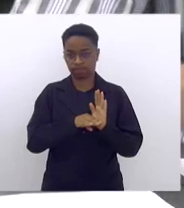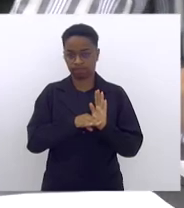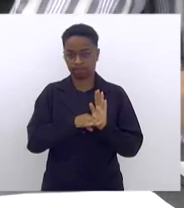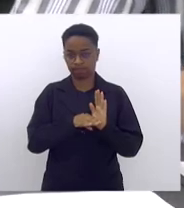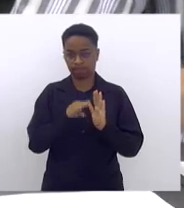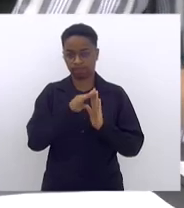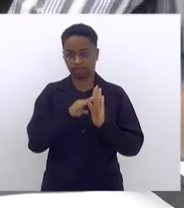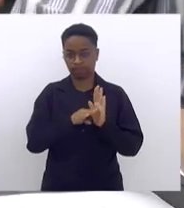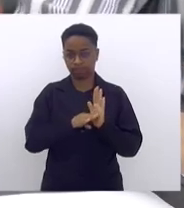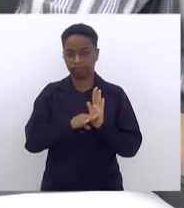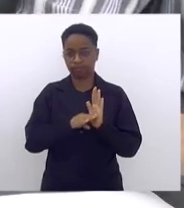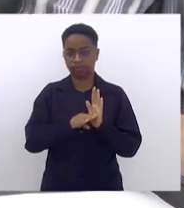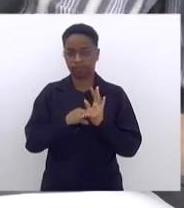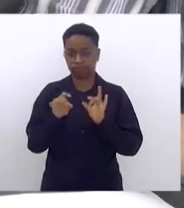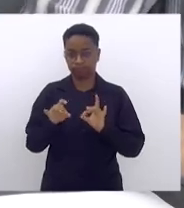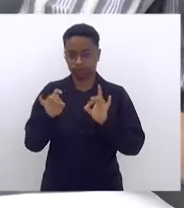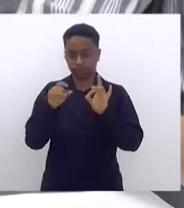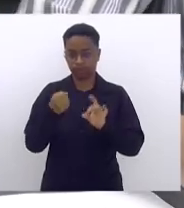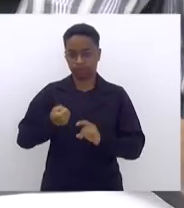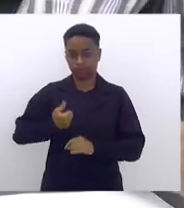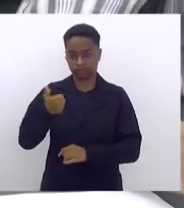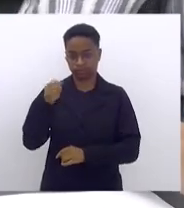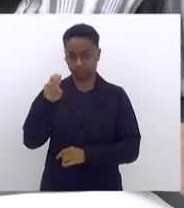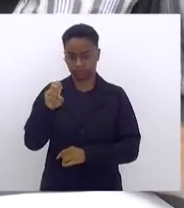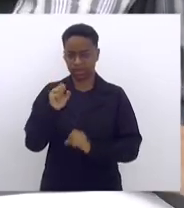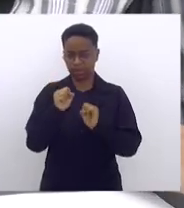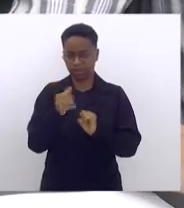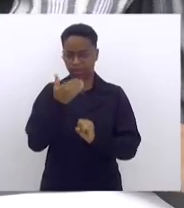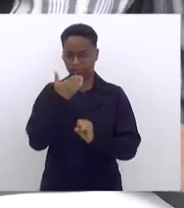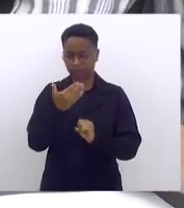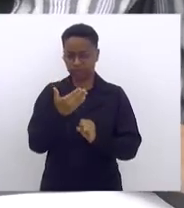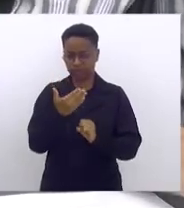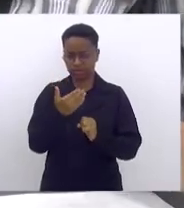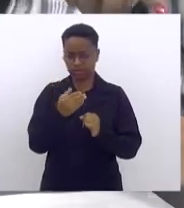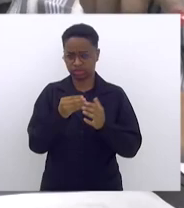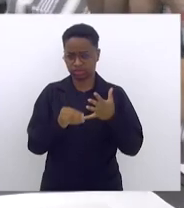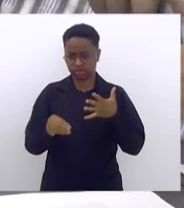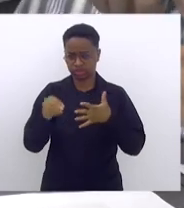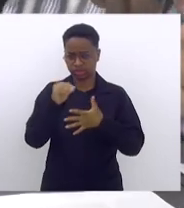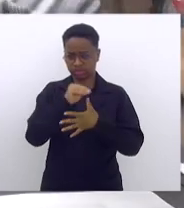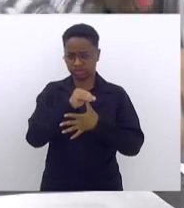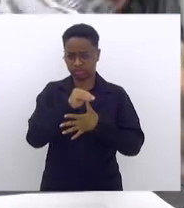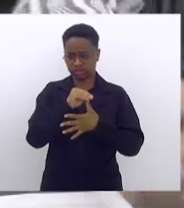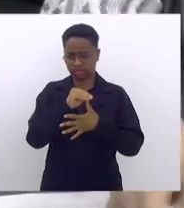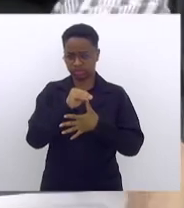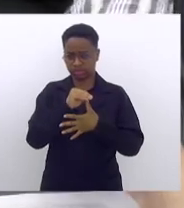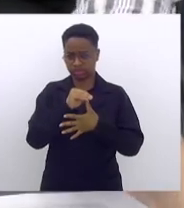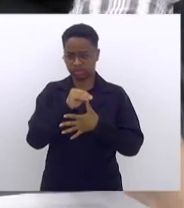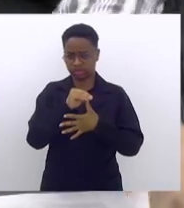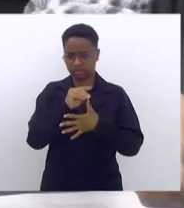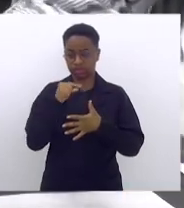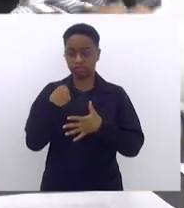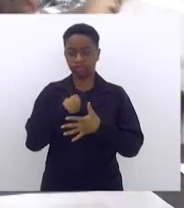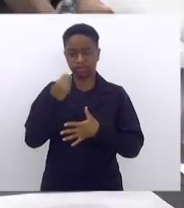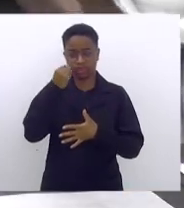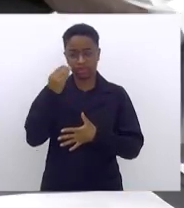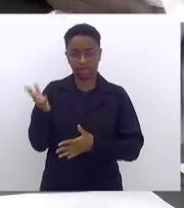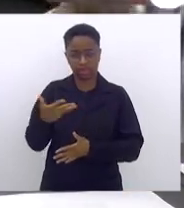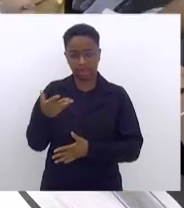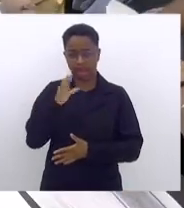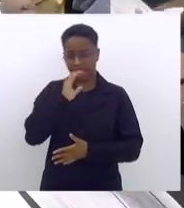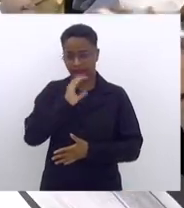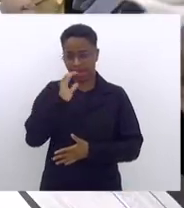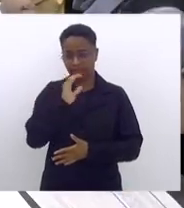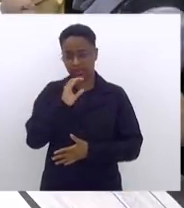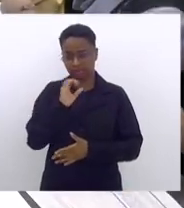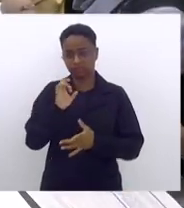da extraordinária, é o 15. É possível pedir inversão de um que não esteja nessa? Vamos tentar avançar mais, se a deputada Dani